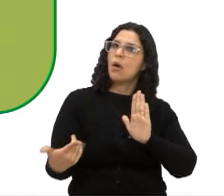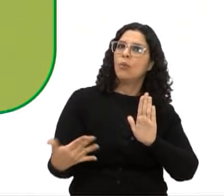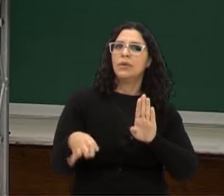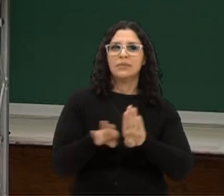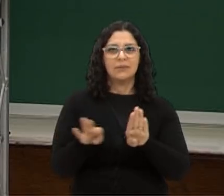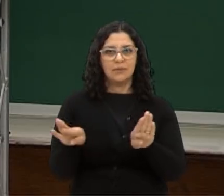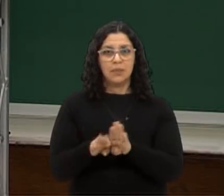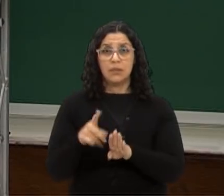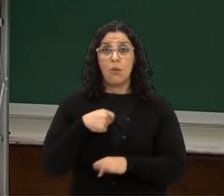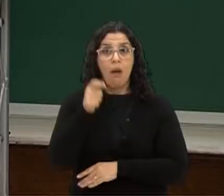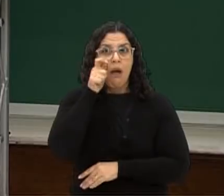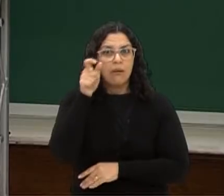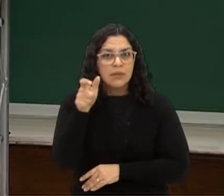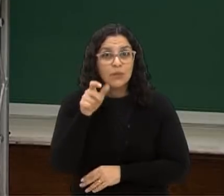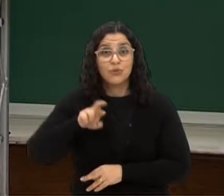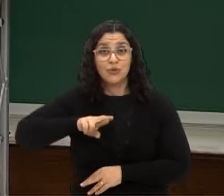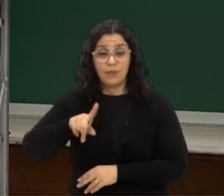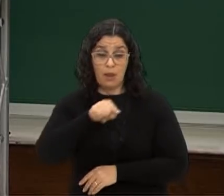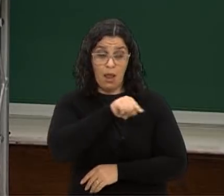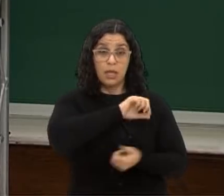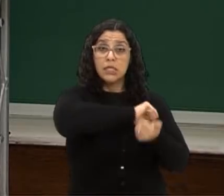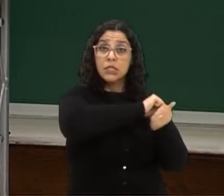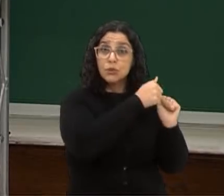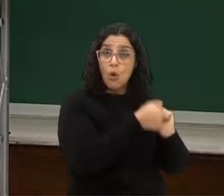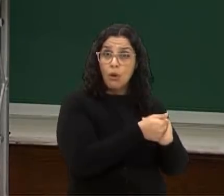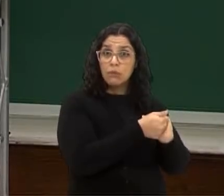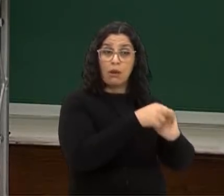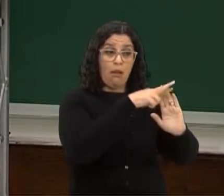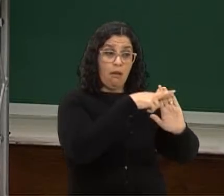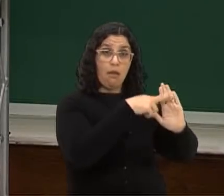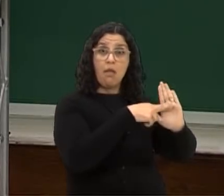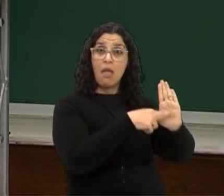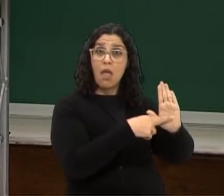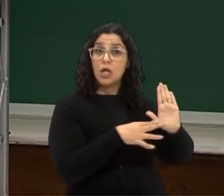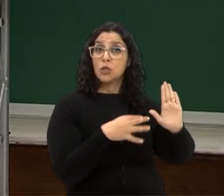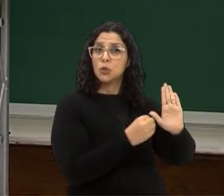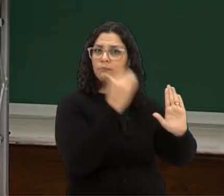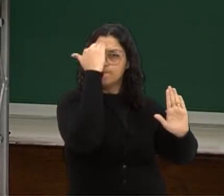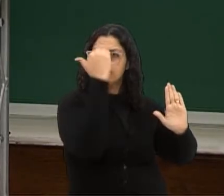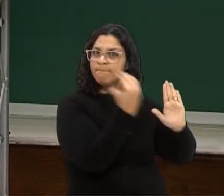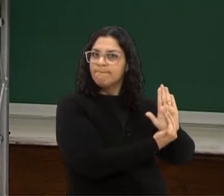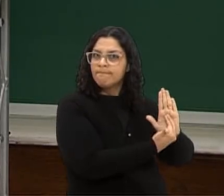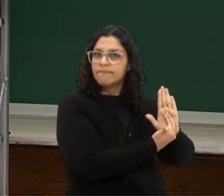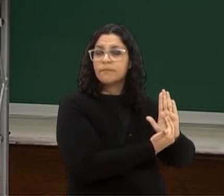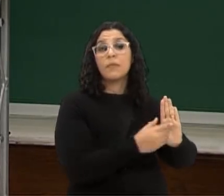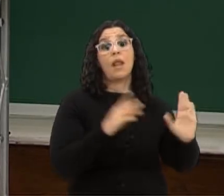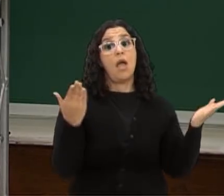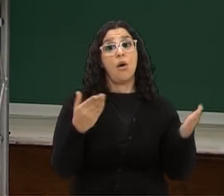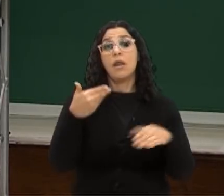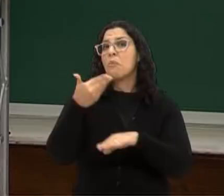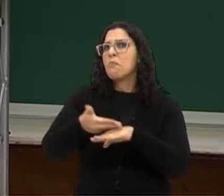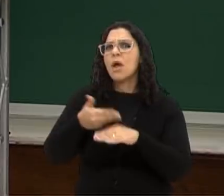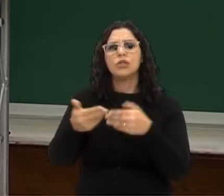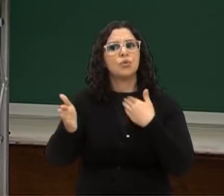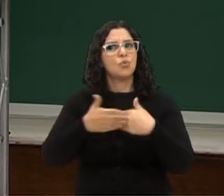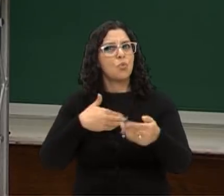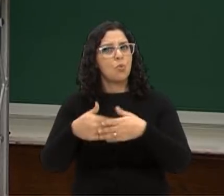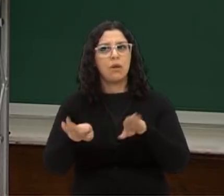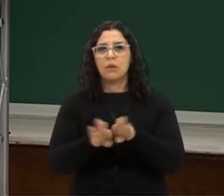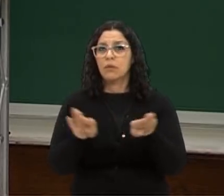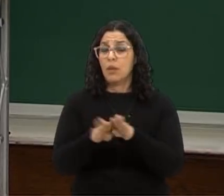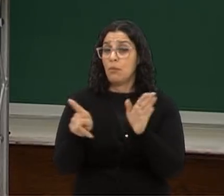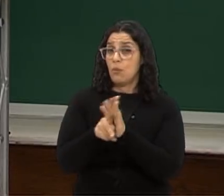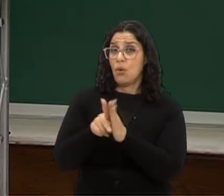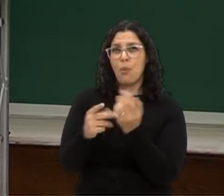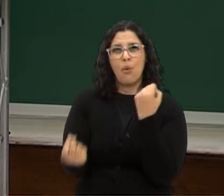Então, presta atenção na diferença do esporte para o jogo. Isso não só no xadrez. Qualquer prática que você já tenha praticado